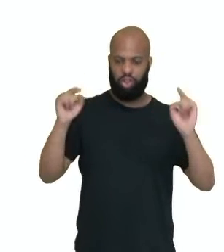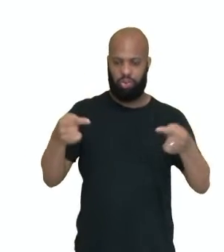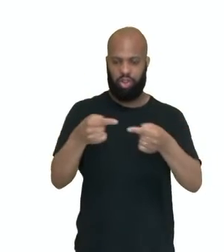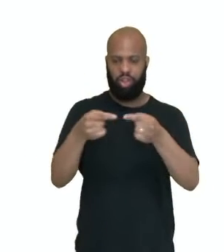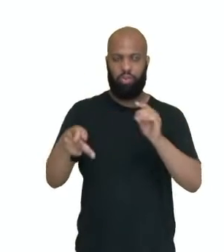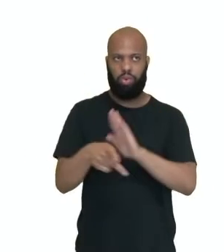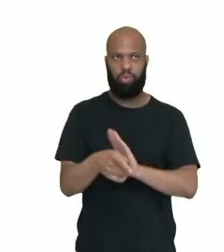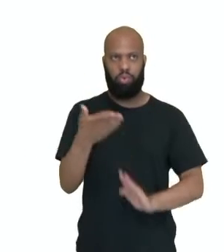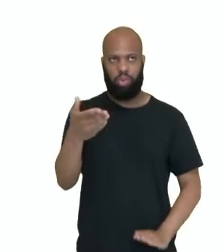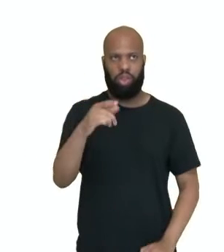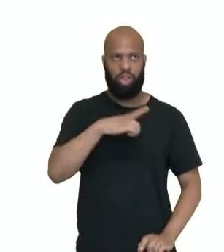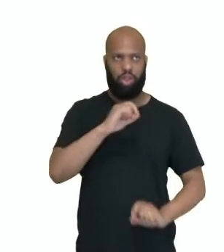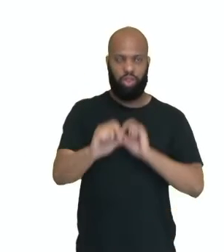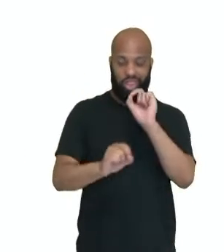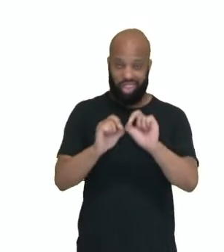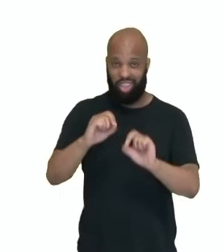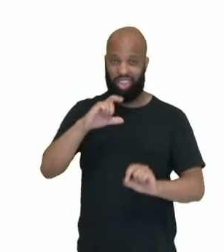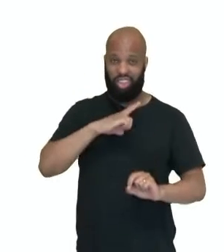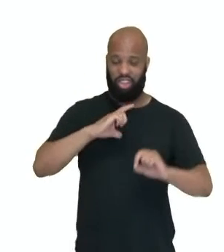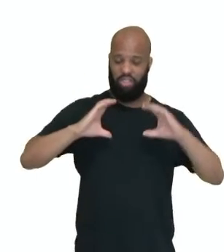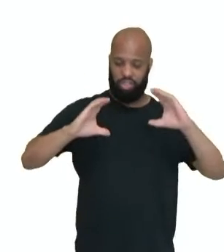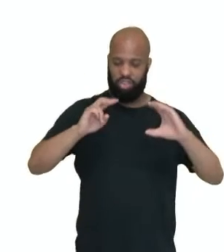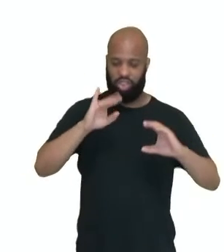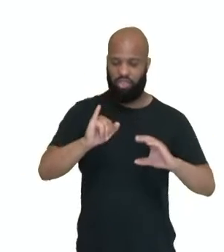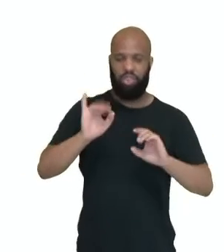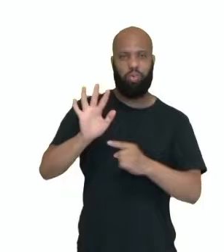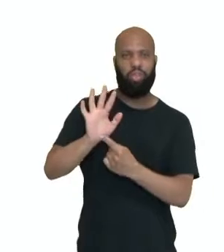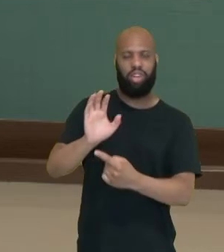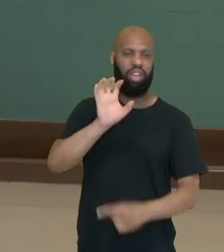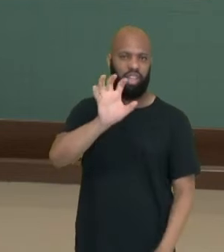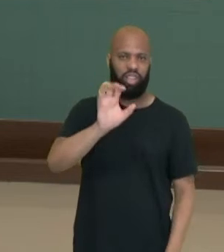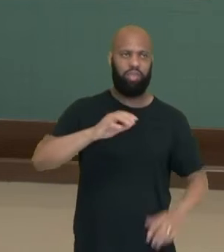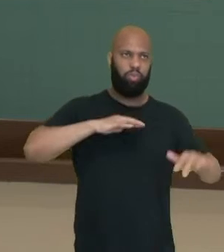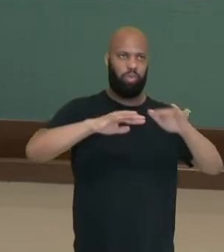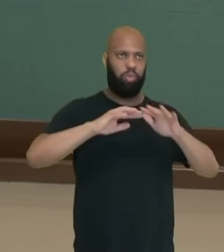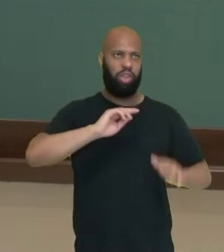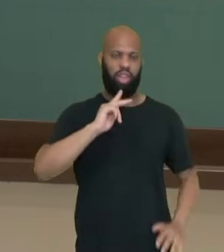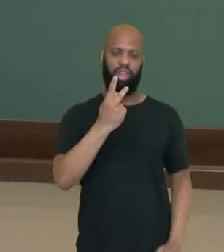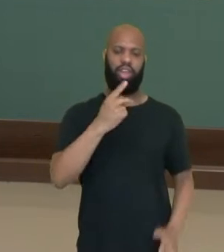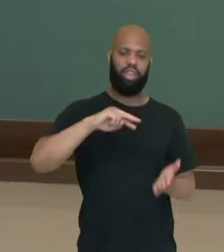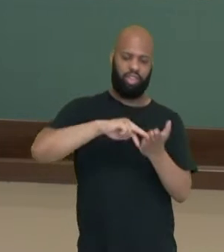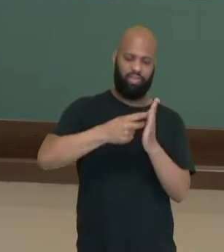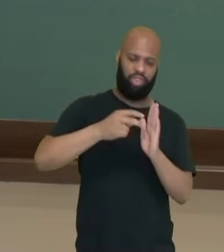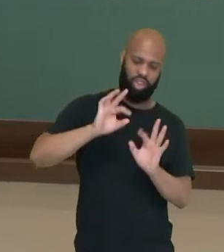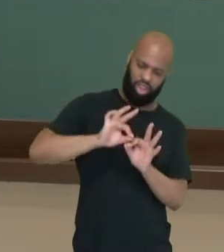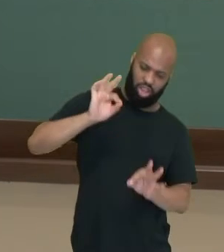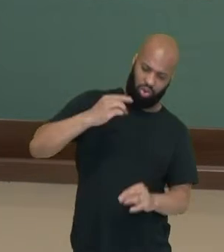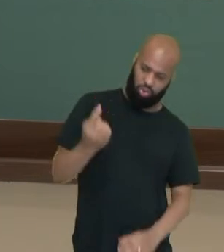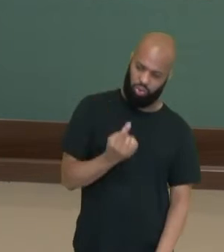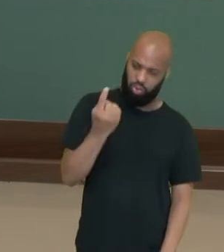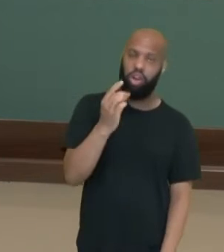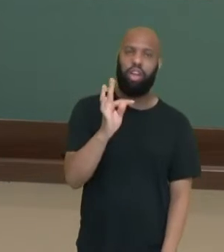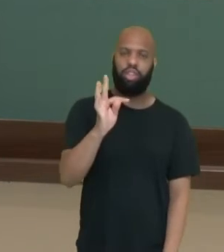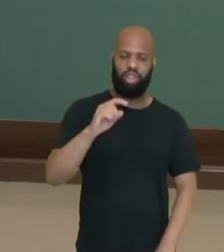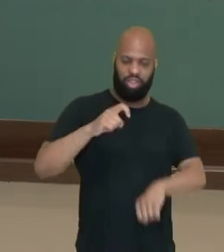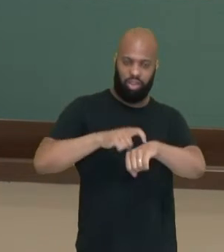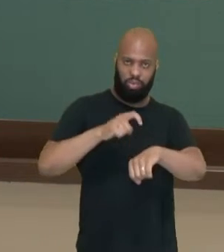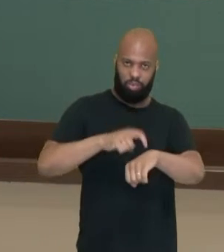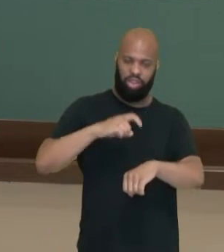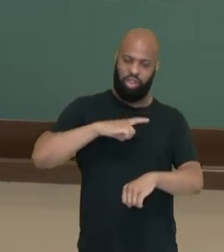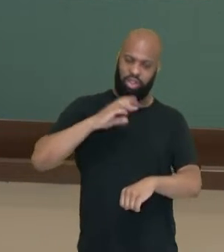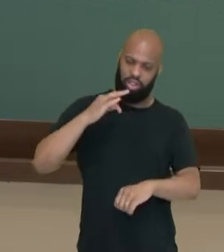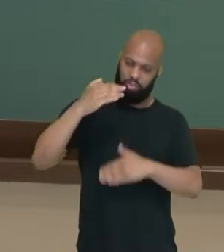tenho uma função que rege esse movimento. H é a altura, t é o tempo. Então, conforme o tempo passa,